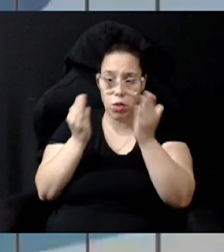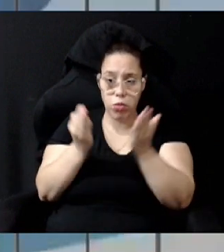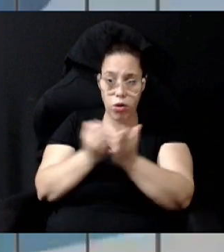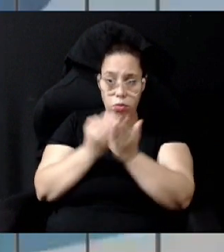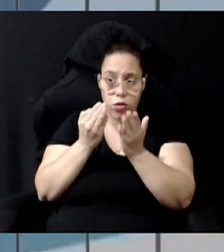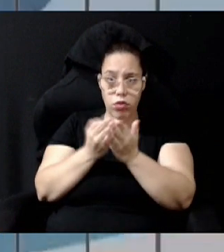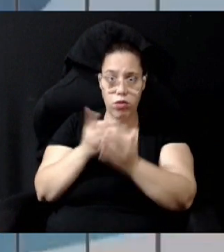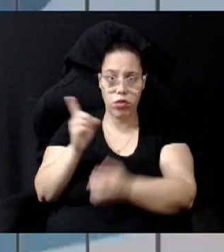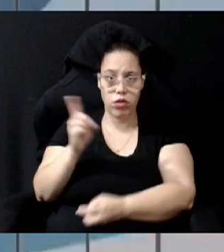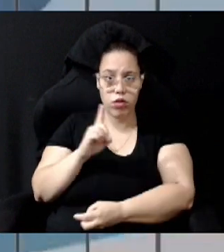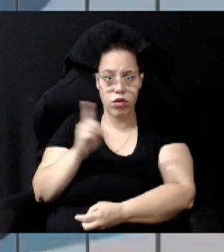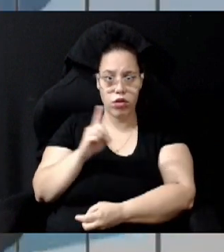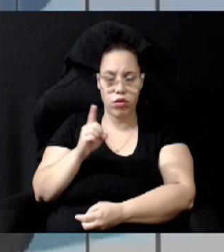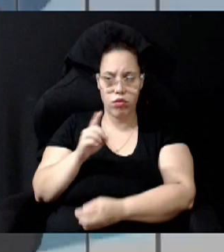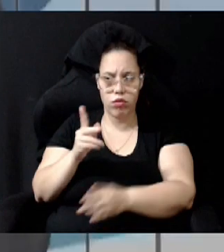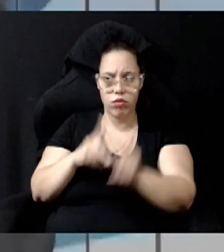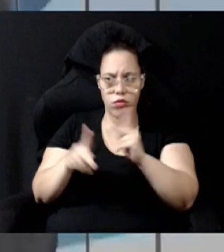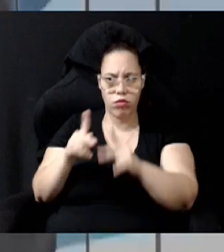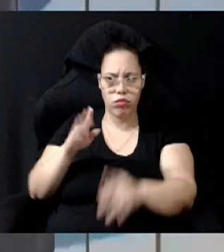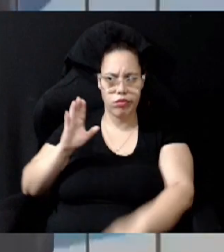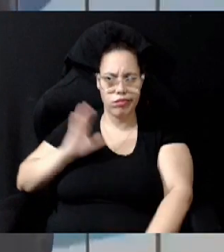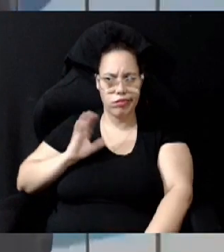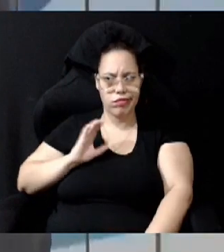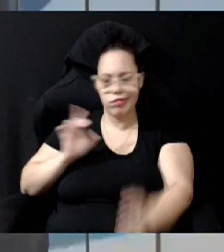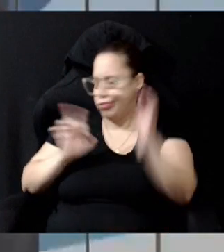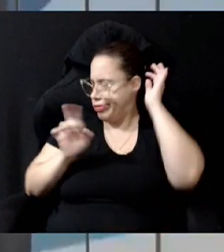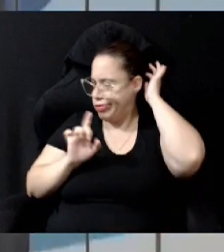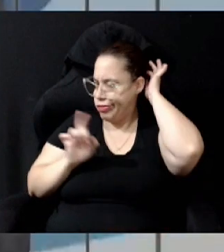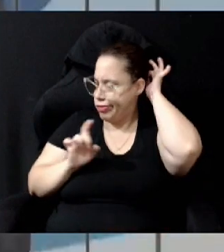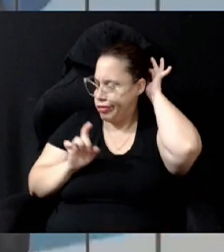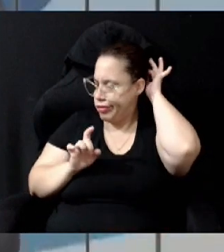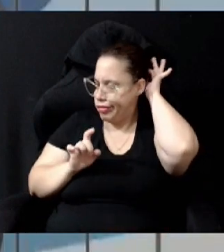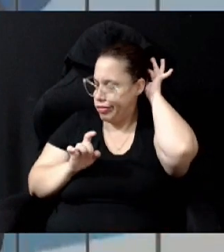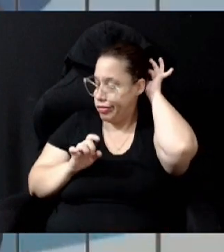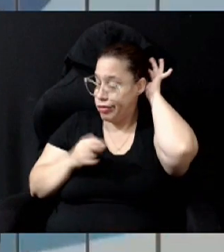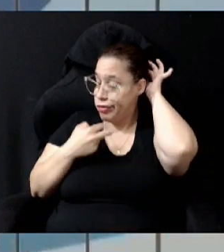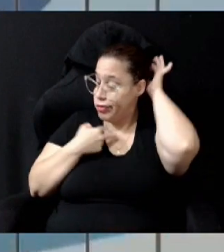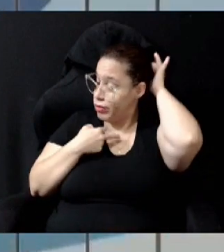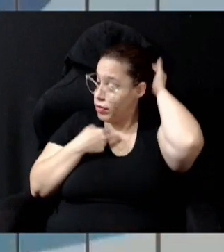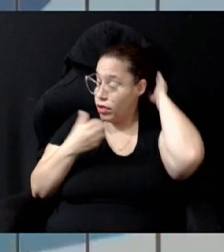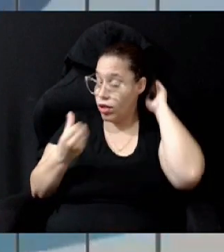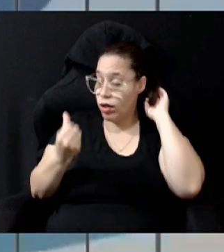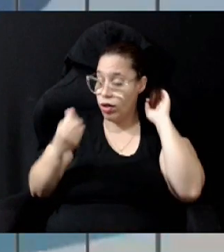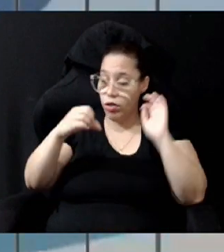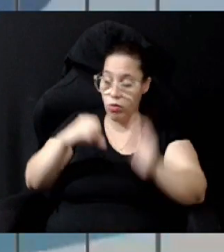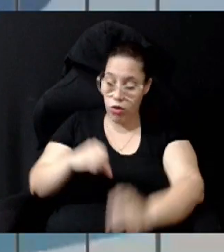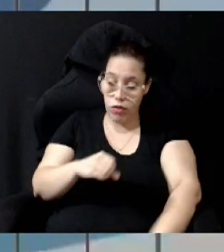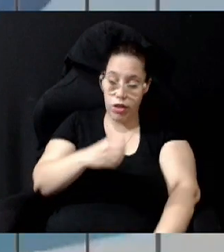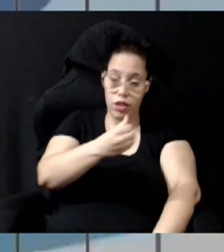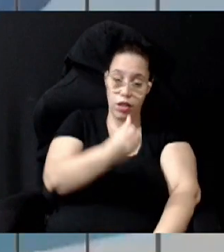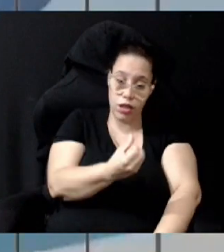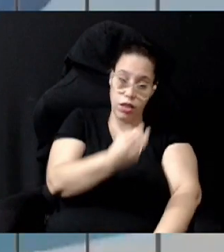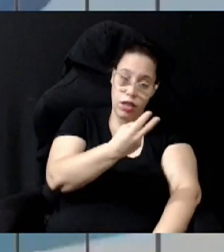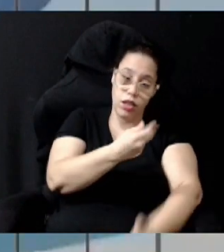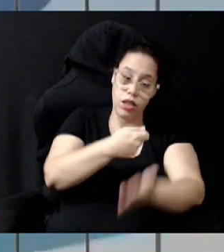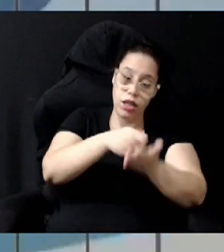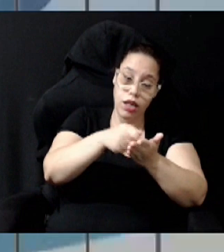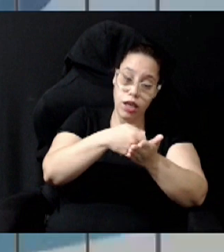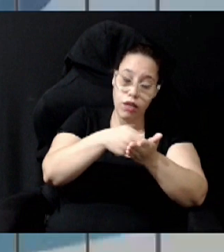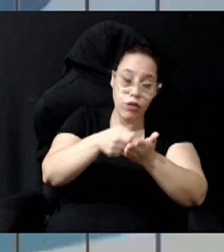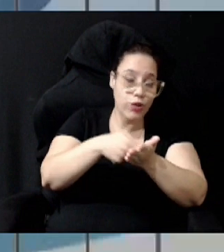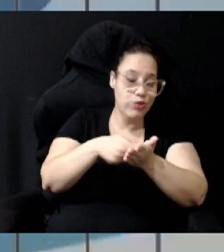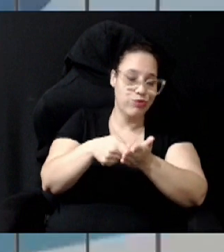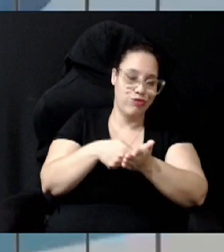ricos, não, de jeito nenhum. Só que nós não podemos... Olha, 1962 ele escreveu isso. Né?